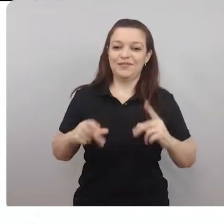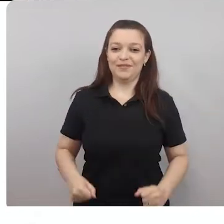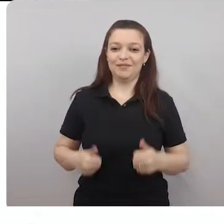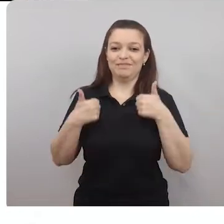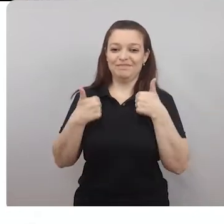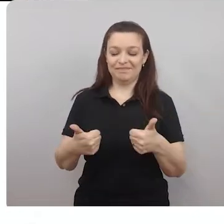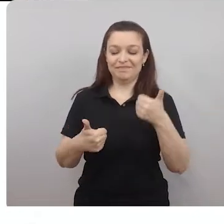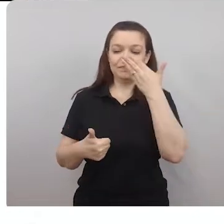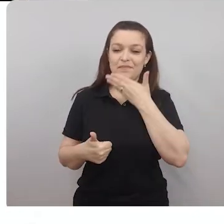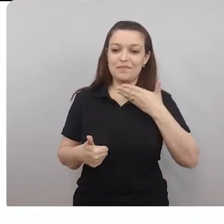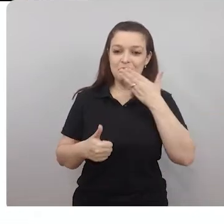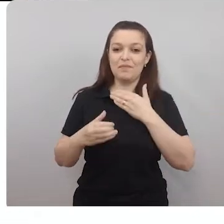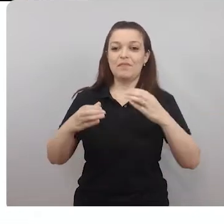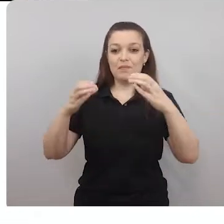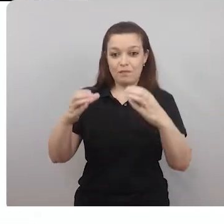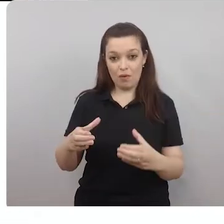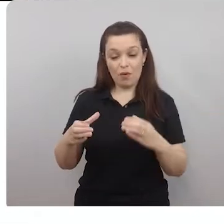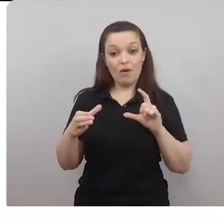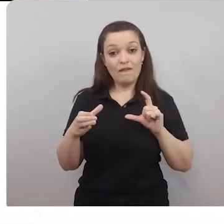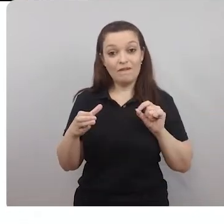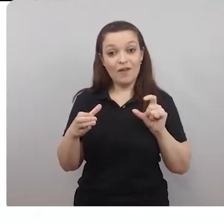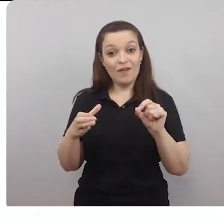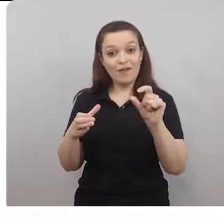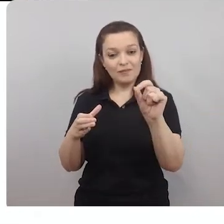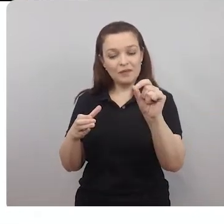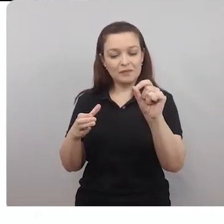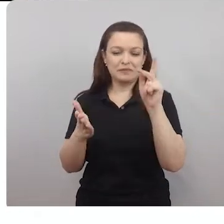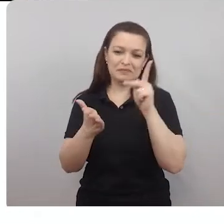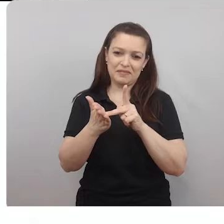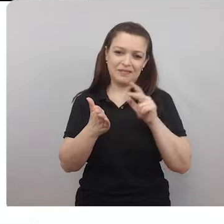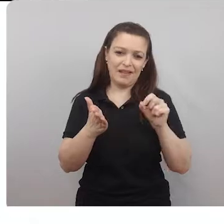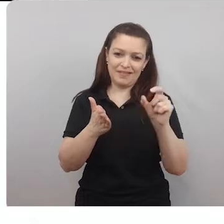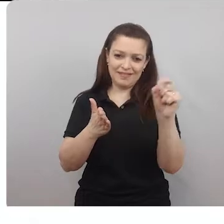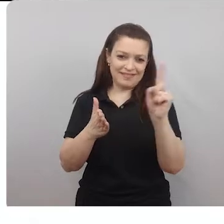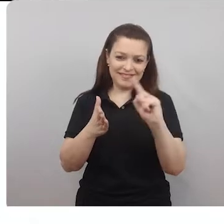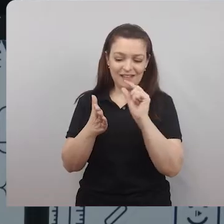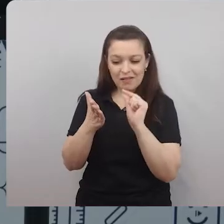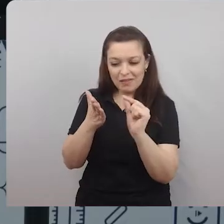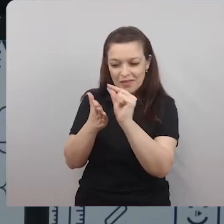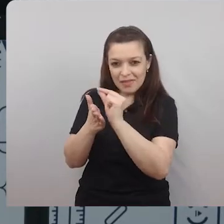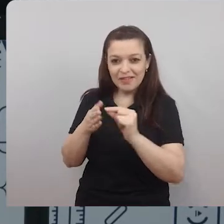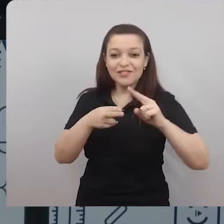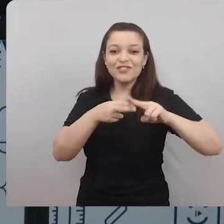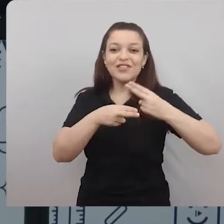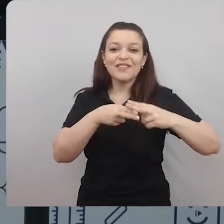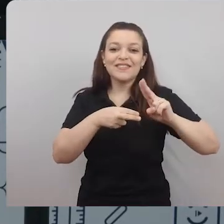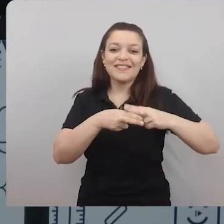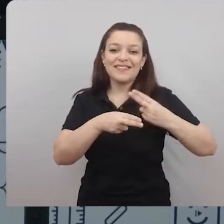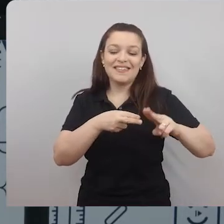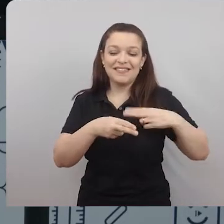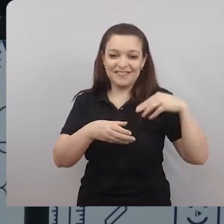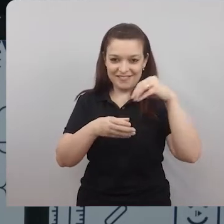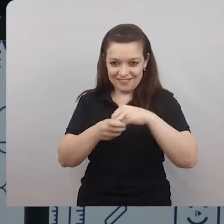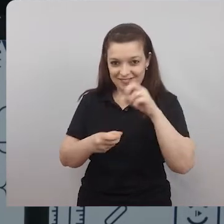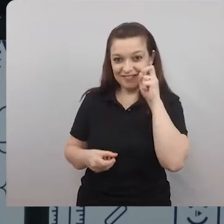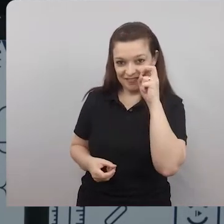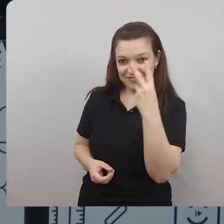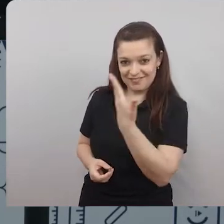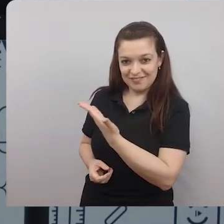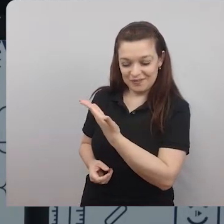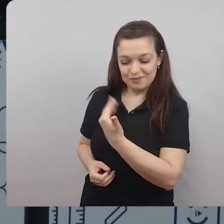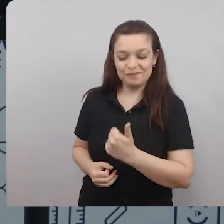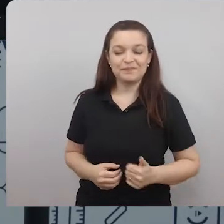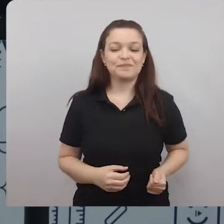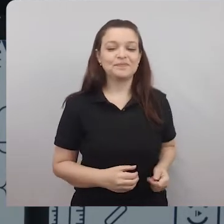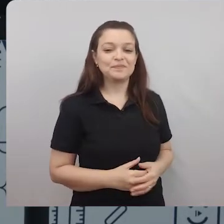está pronto. E esse é um bolo formigueiro de verdade. Vejam lá os pedacinhos de chocolate dentro